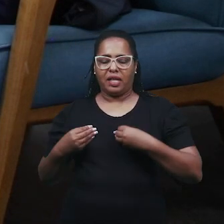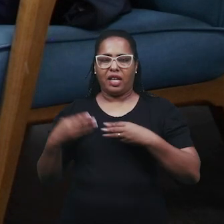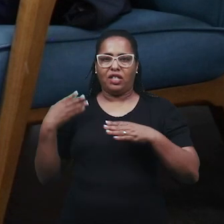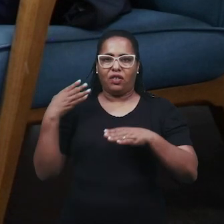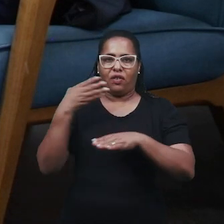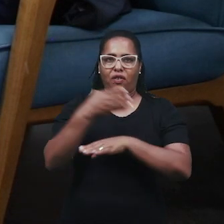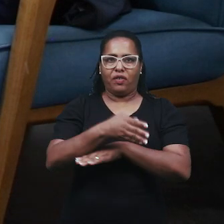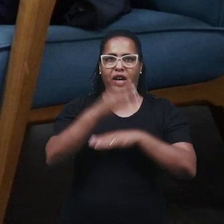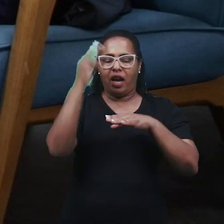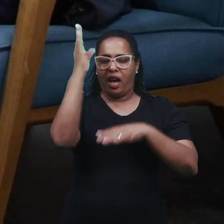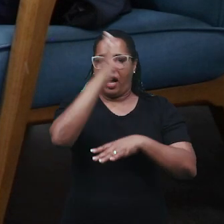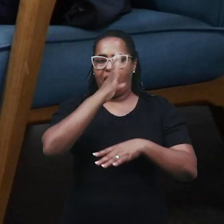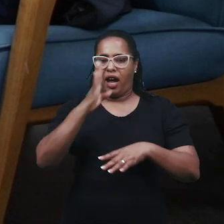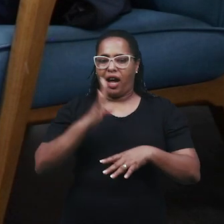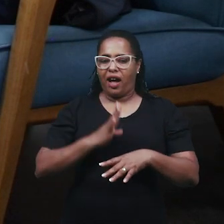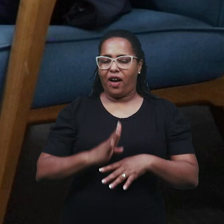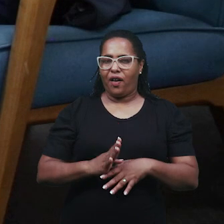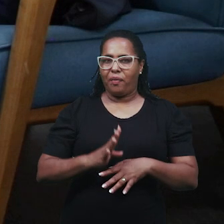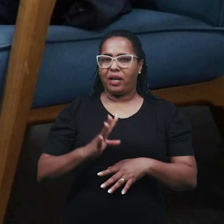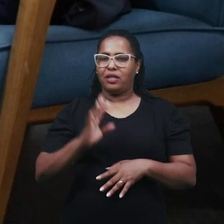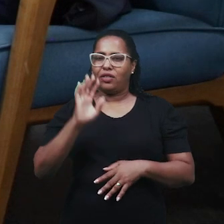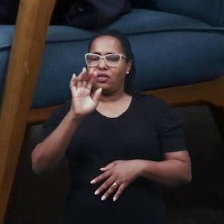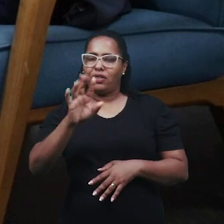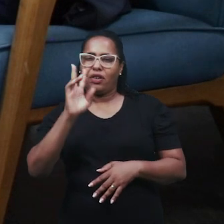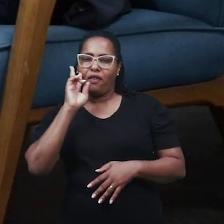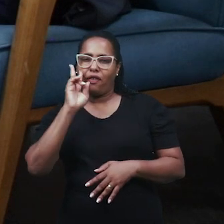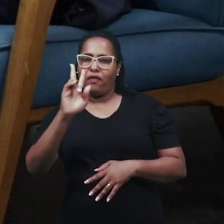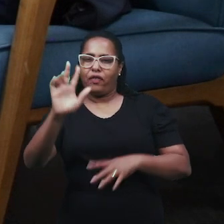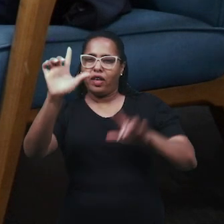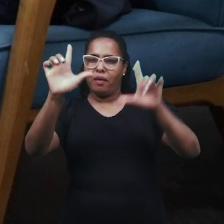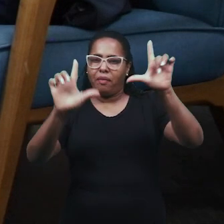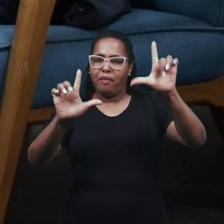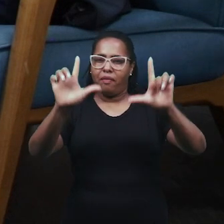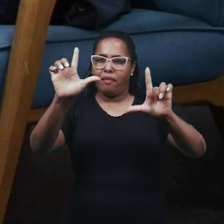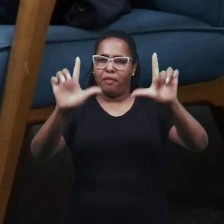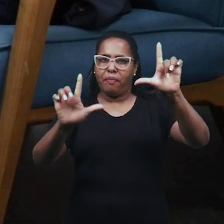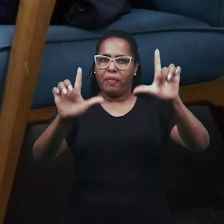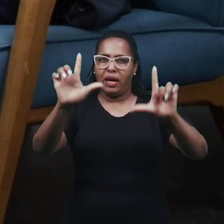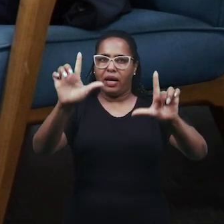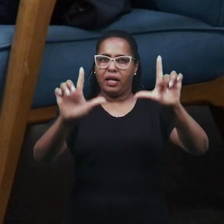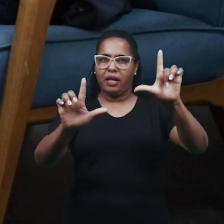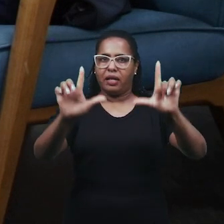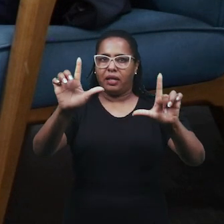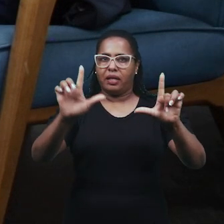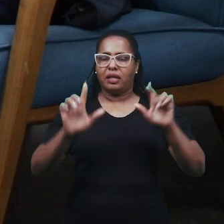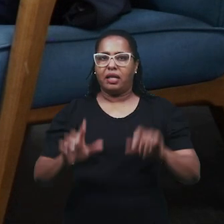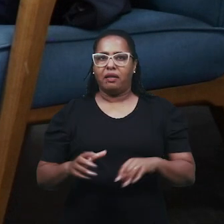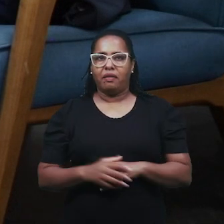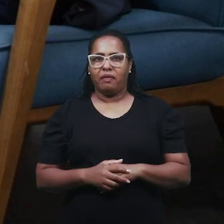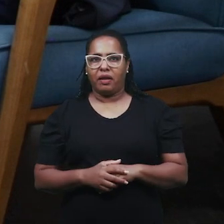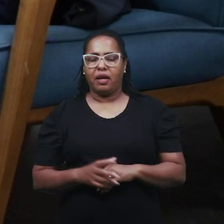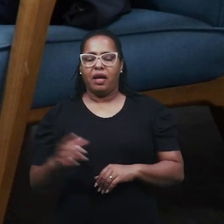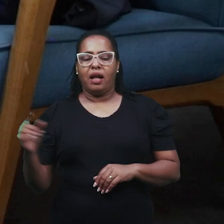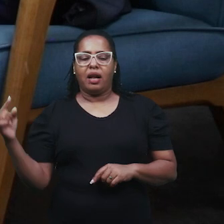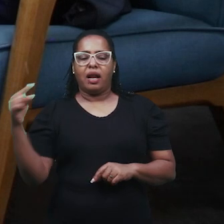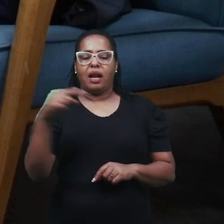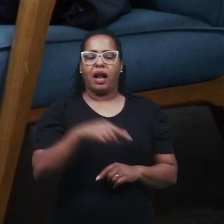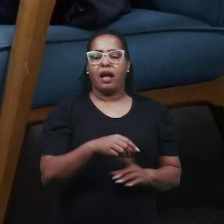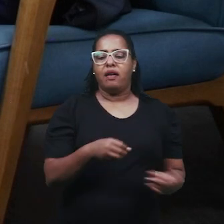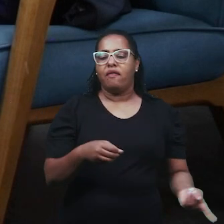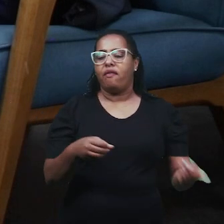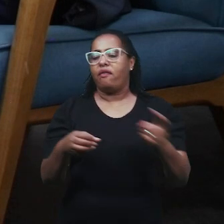que eu só conhecia pela TV, pela internet, para voltar e continuar a procurar a obra que Deus queria nos